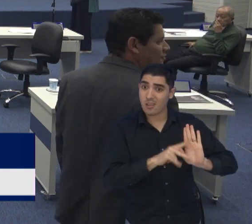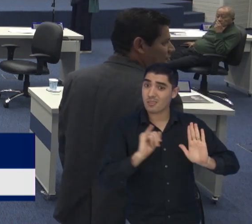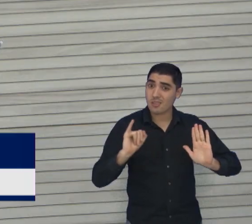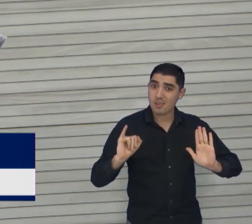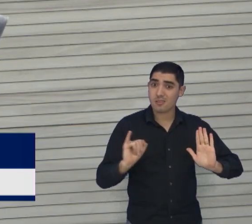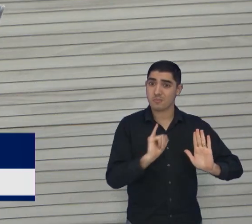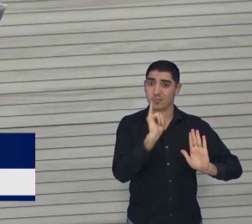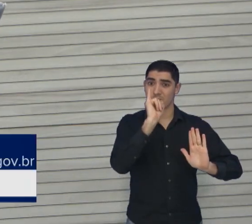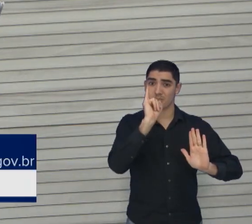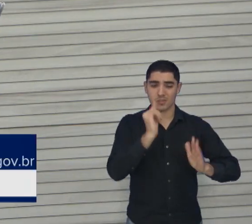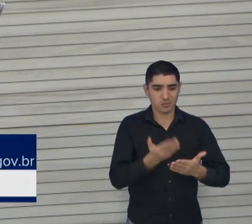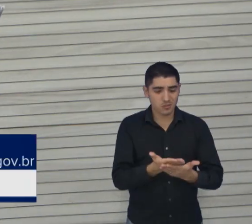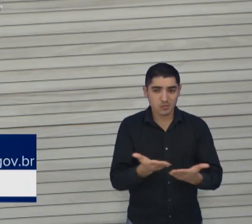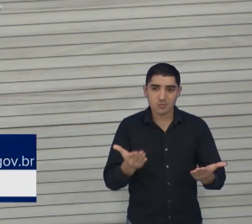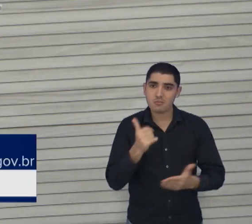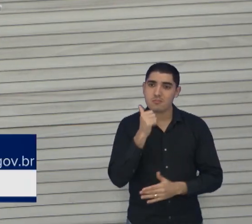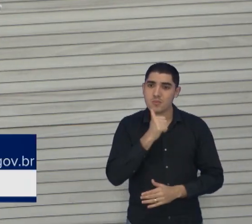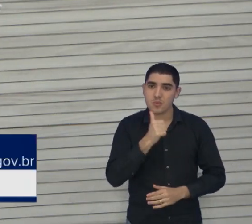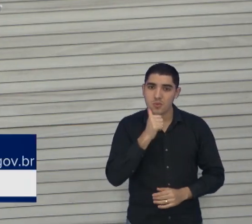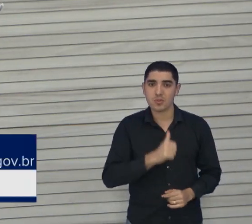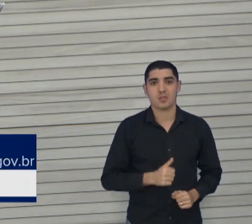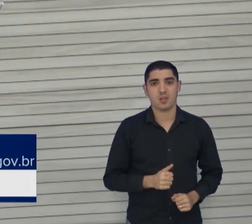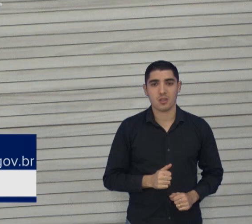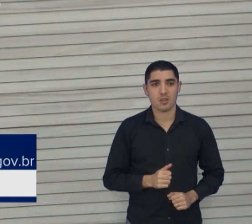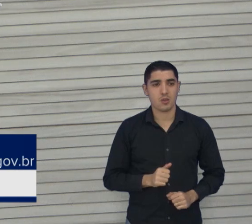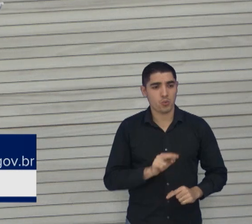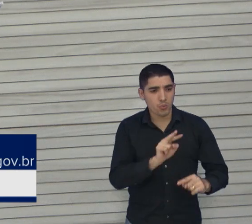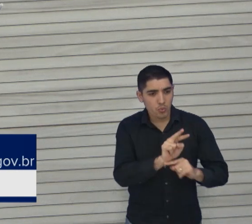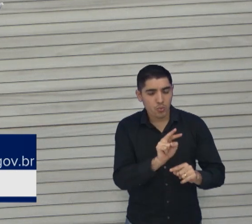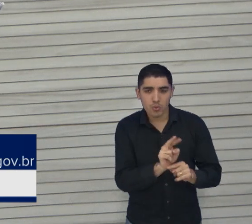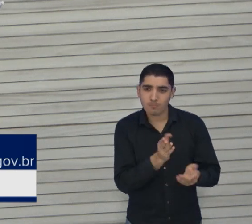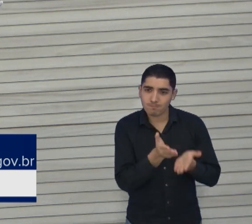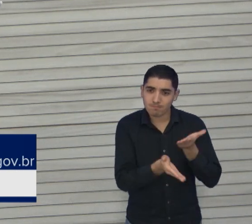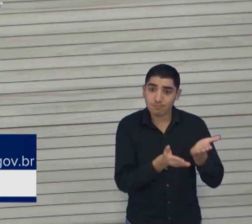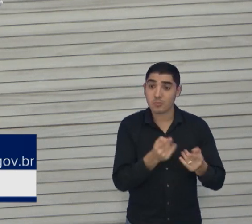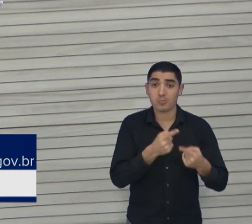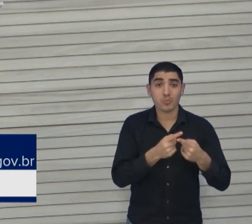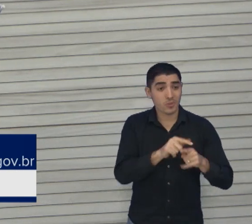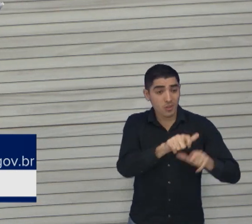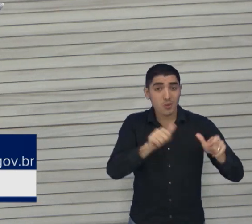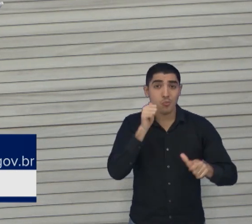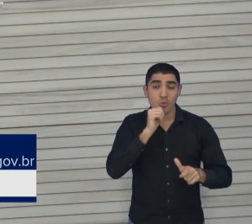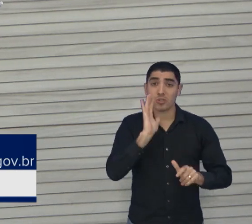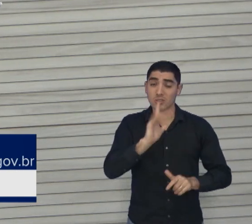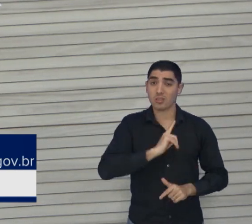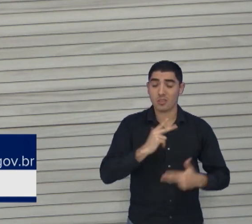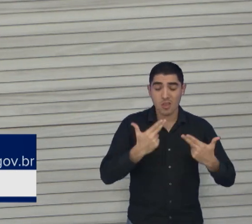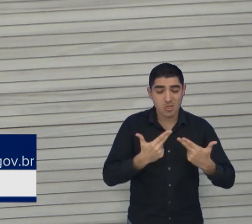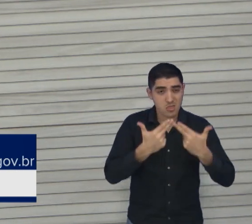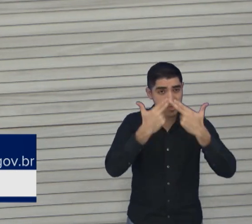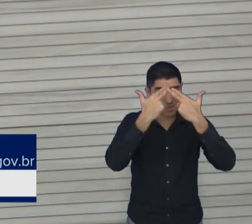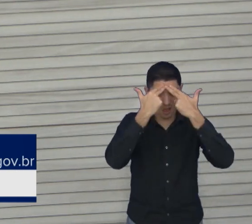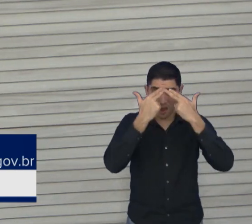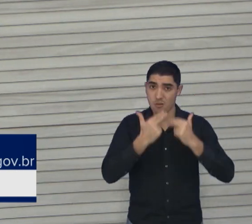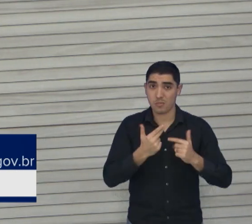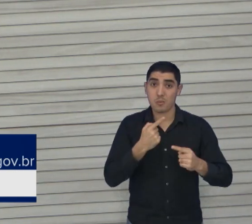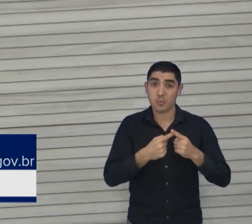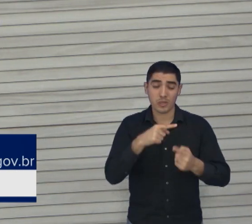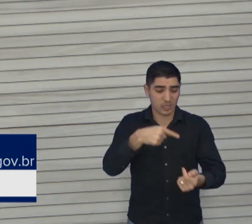as mulheres, que já vem de um processo traumático, de um tratamento de quimioterapia,